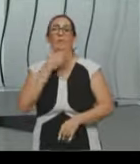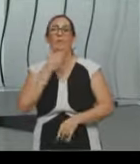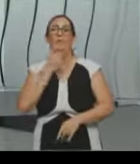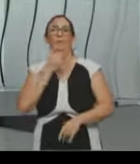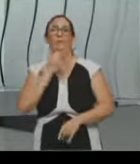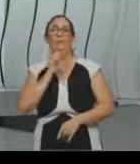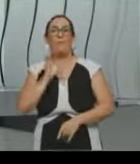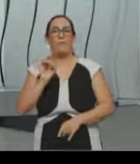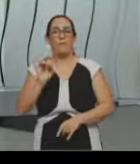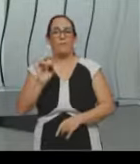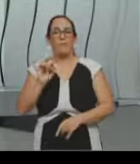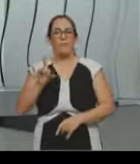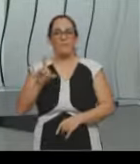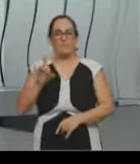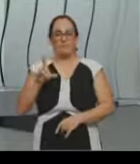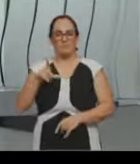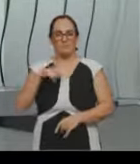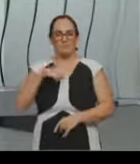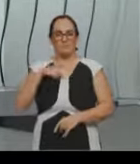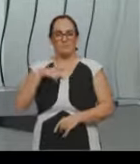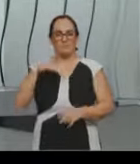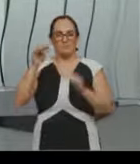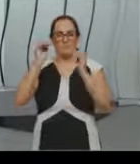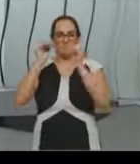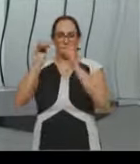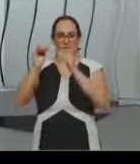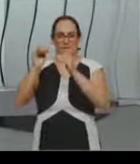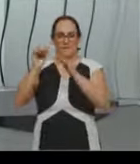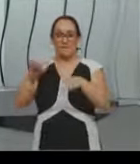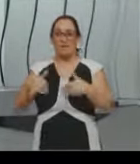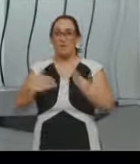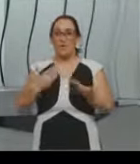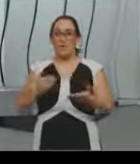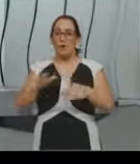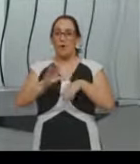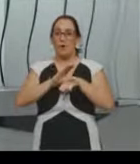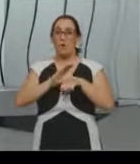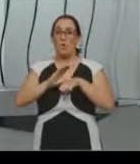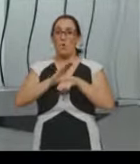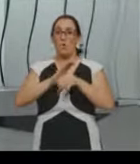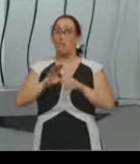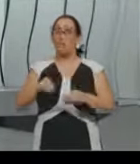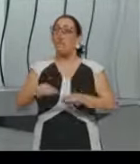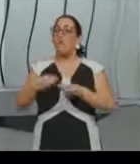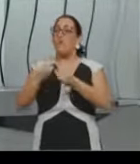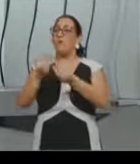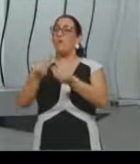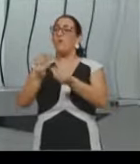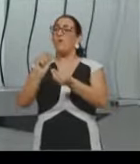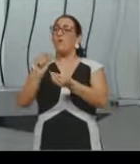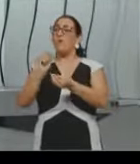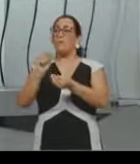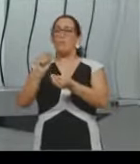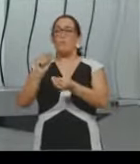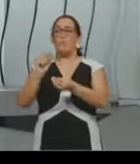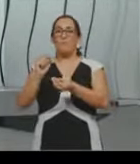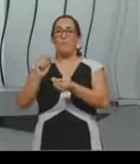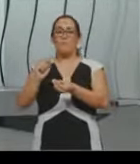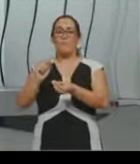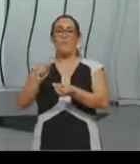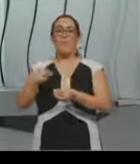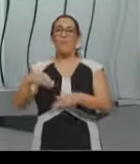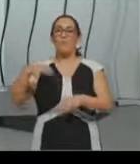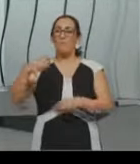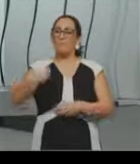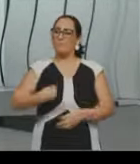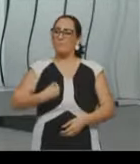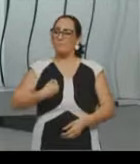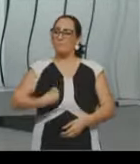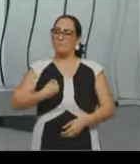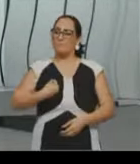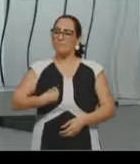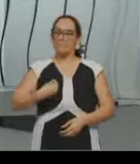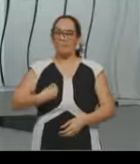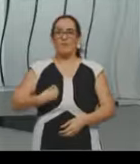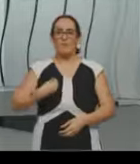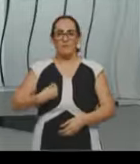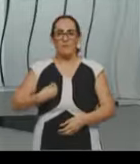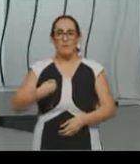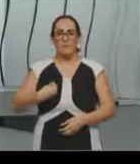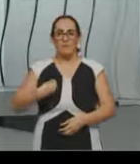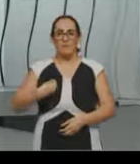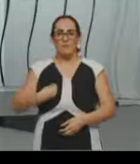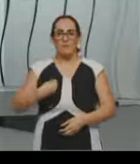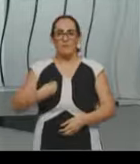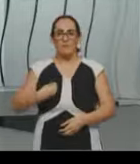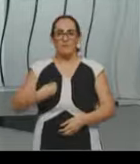aí uma Constituição que dá aí o exercício da cidadania para uma maioria que é branca, né? Na verdade, para